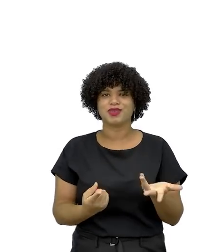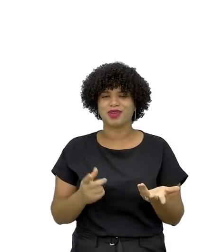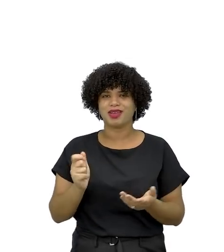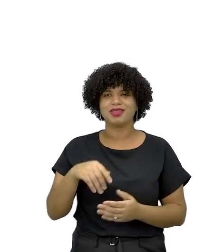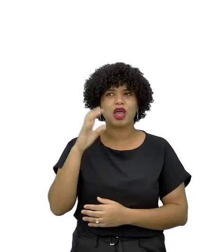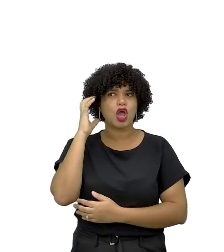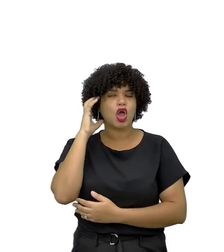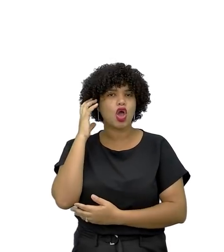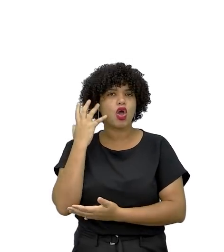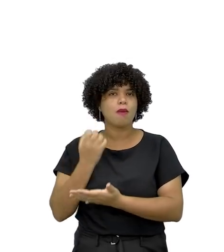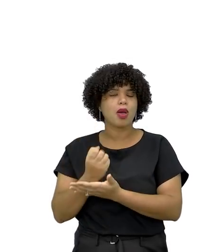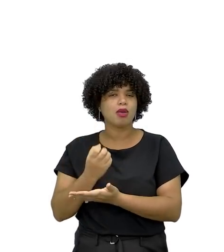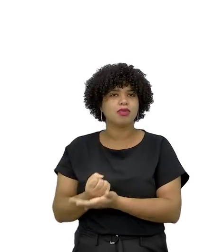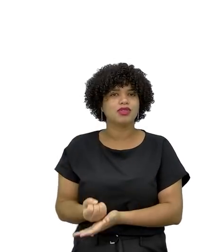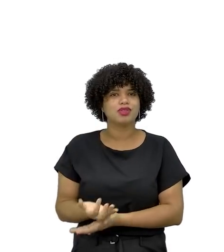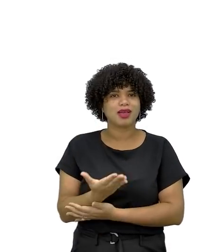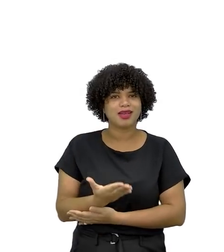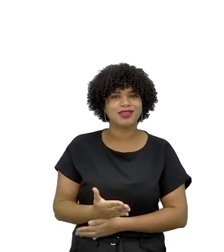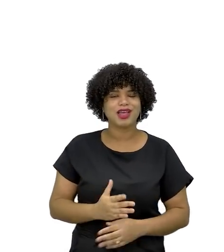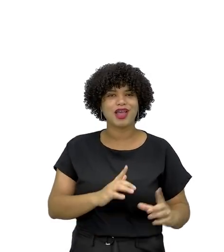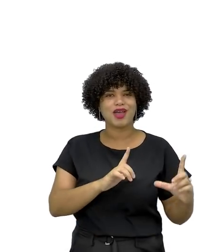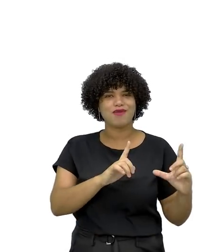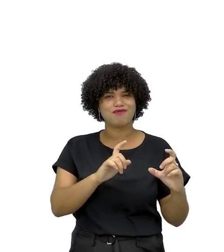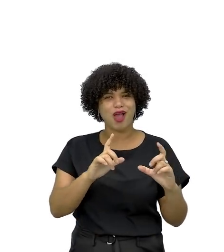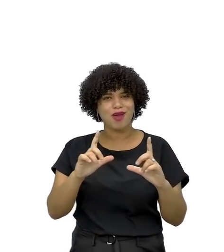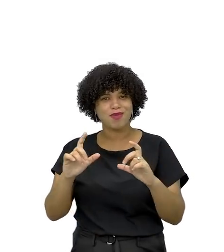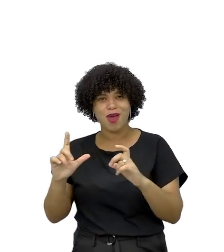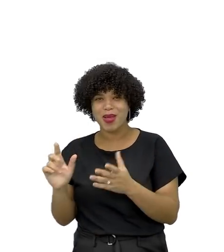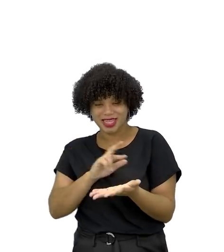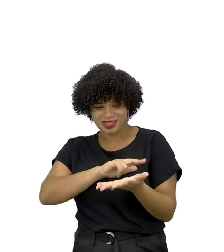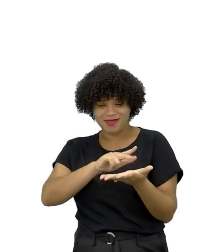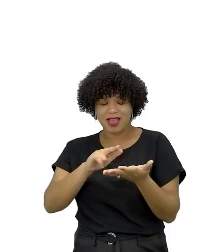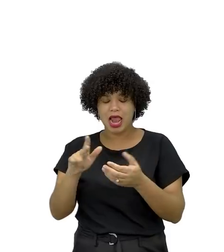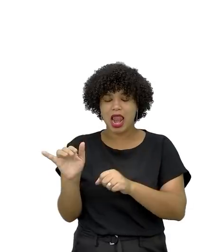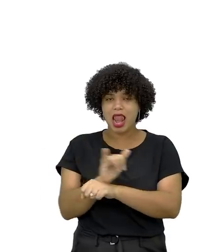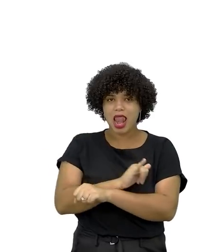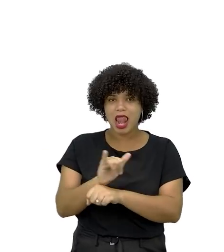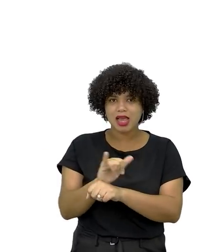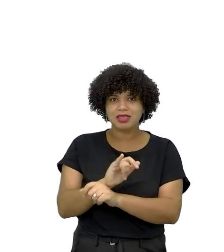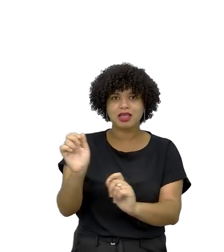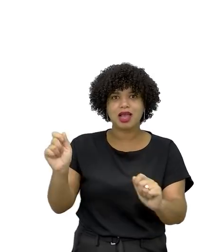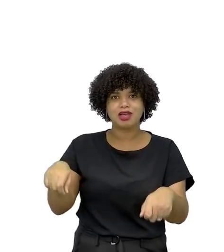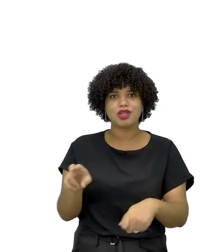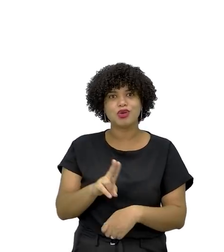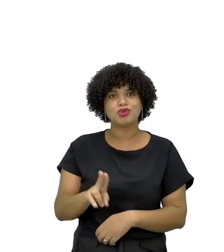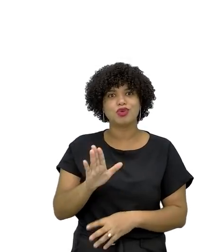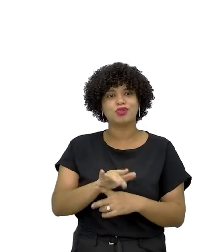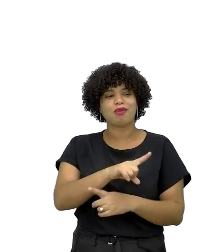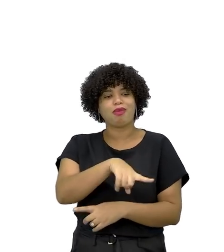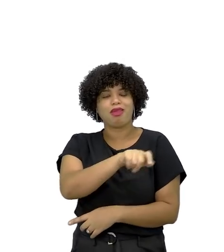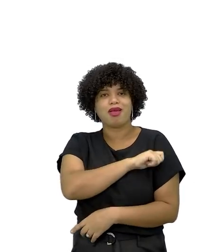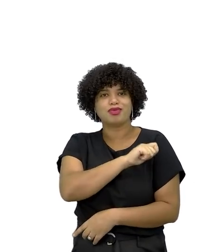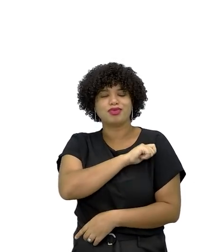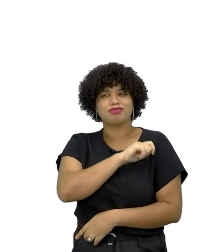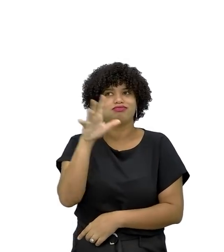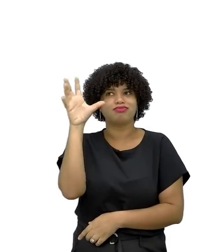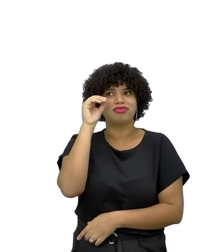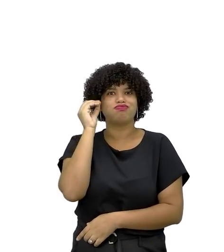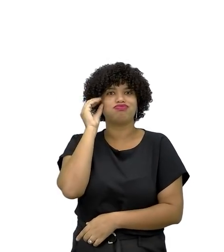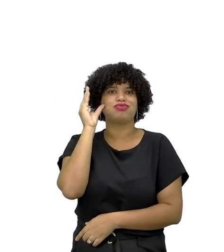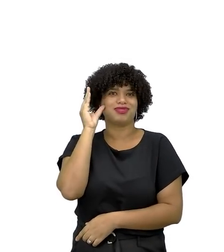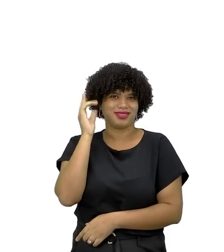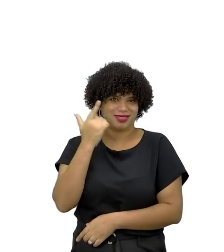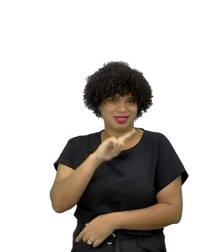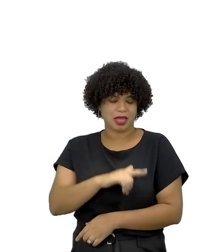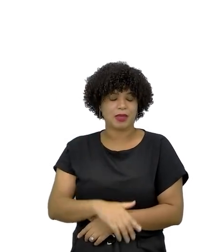uma ilustração, fotografias, eu levo para contextualizar esse tema gerador, para dar início no meu projeto.